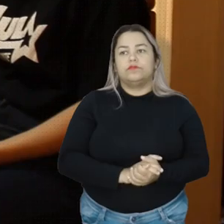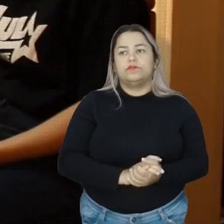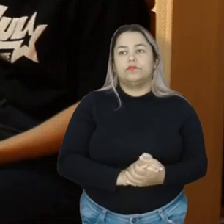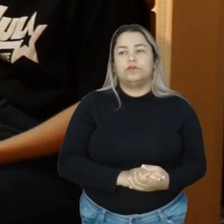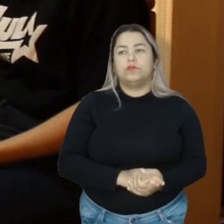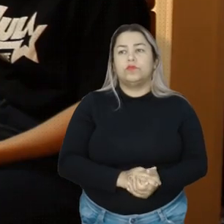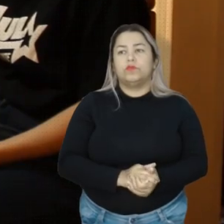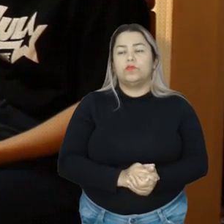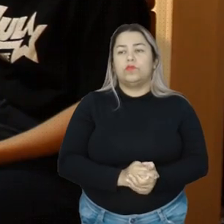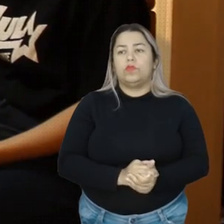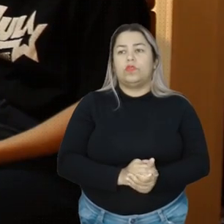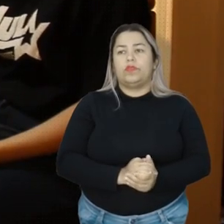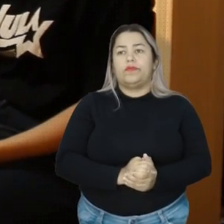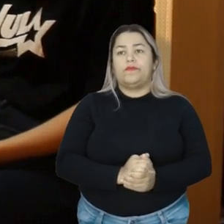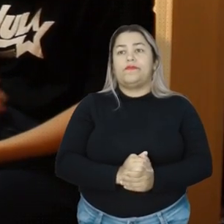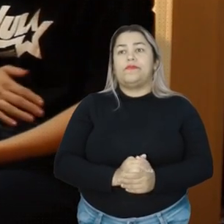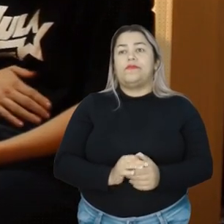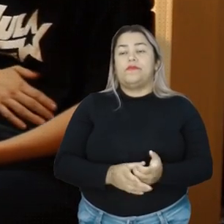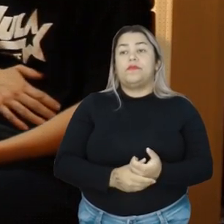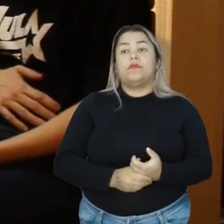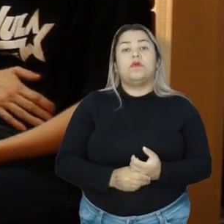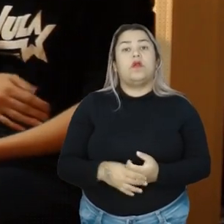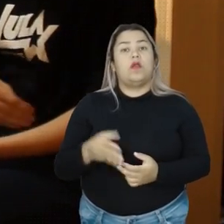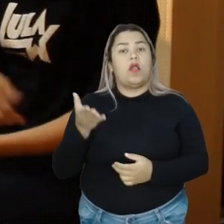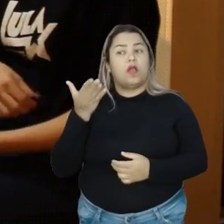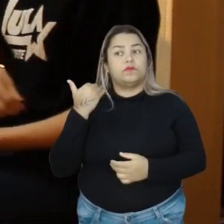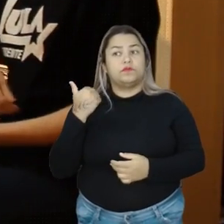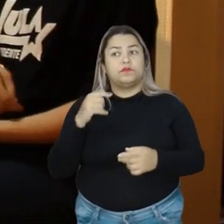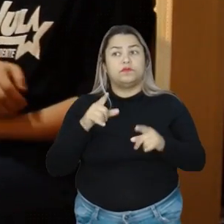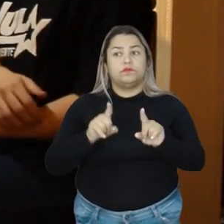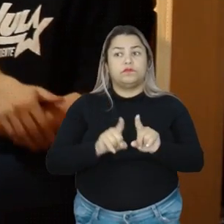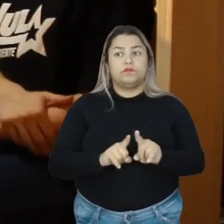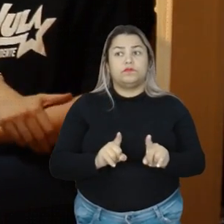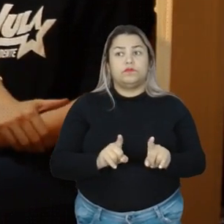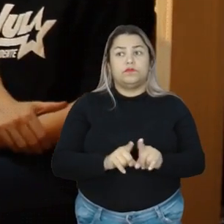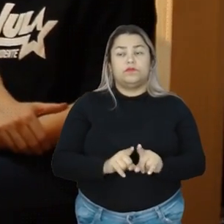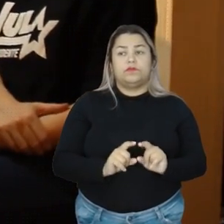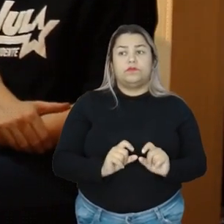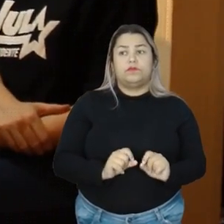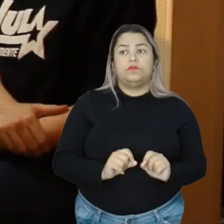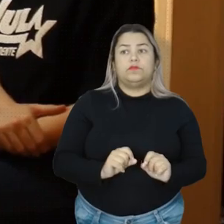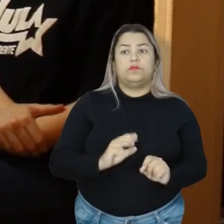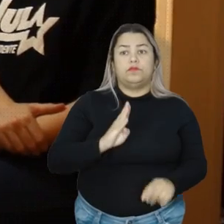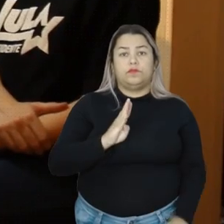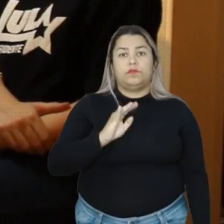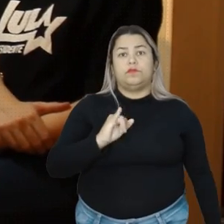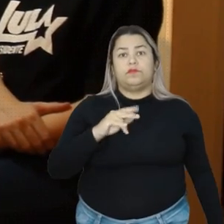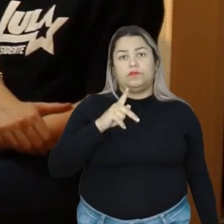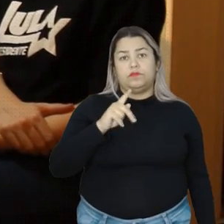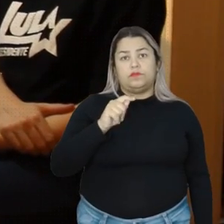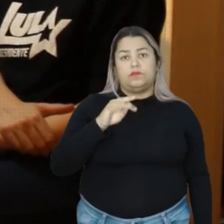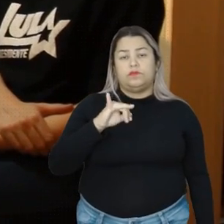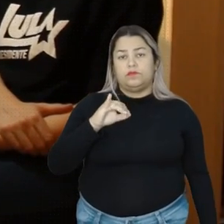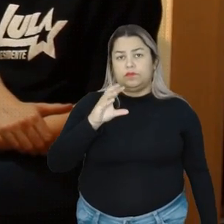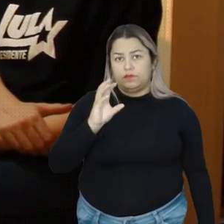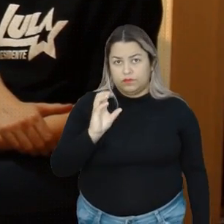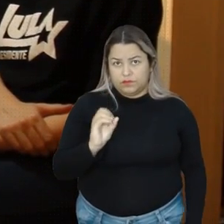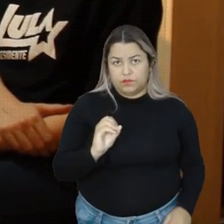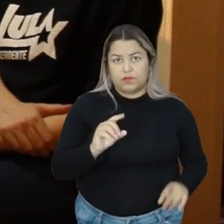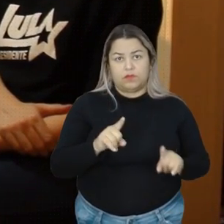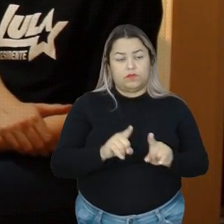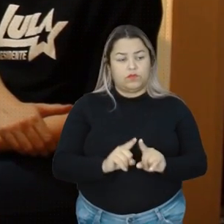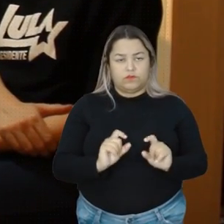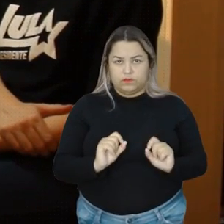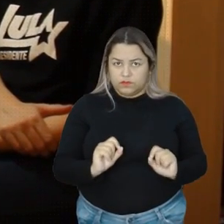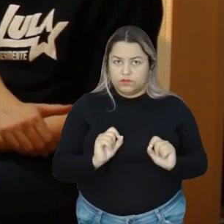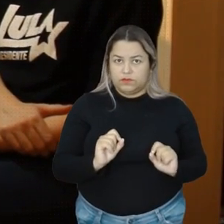como era dito, né, na época, em um sistema bipartidário, né? Uhum. Só dois partidos, a Arena